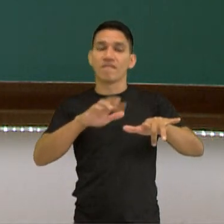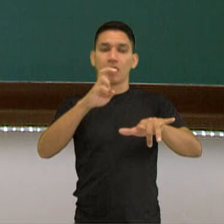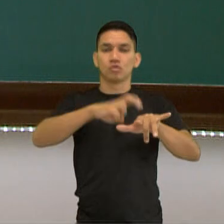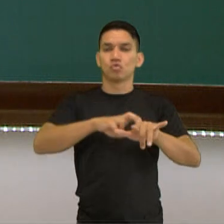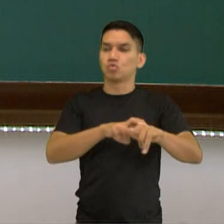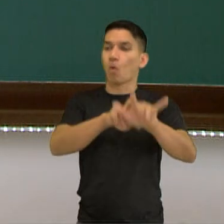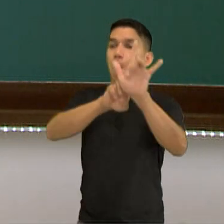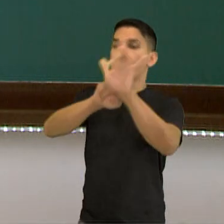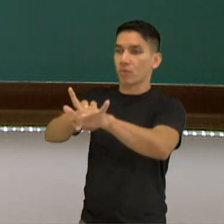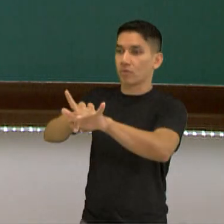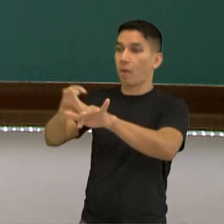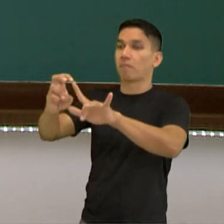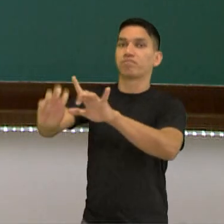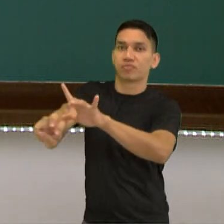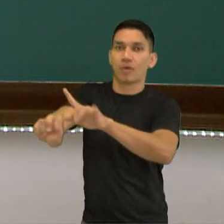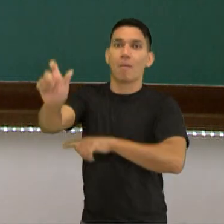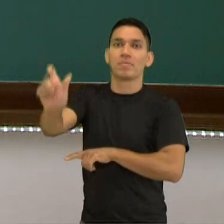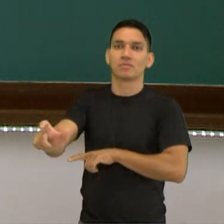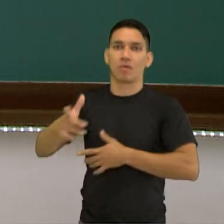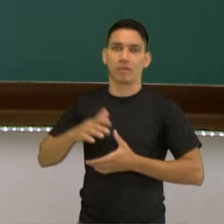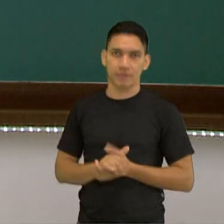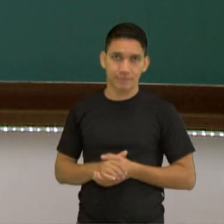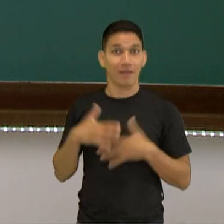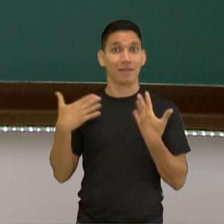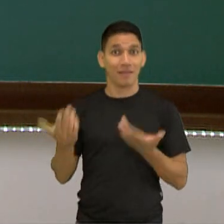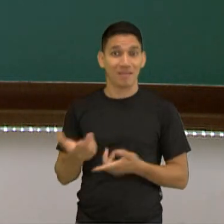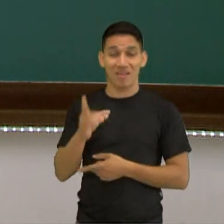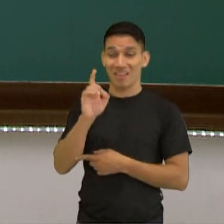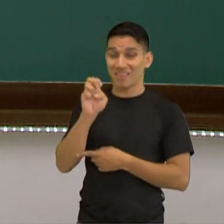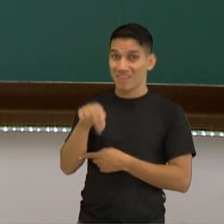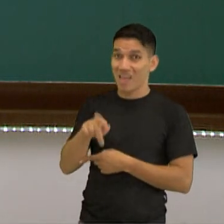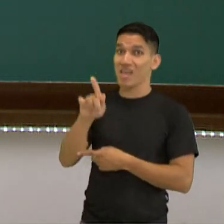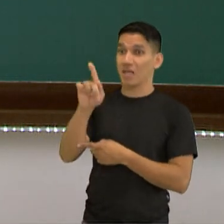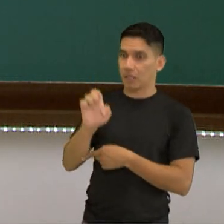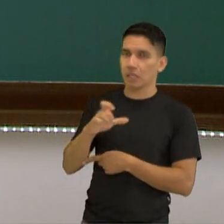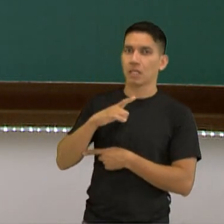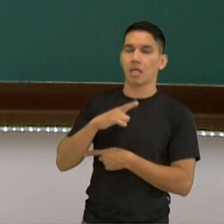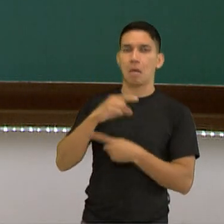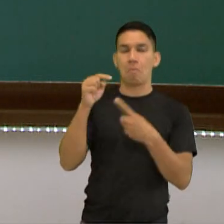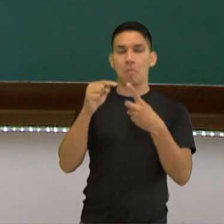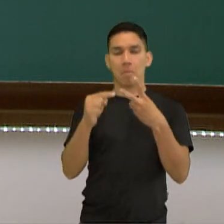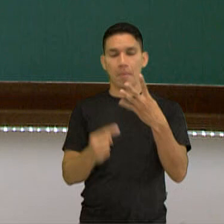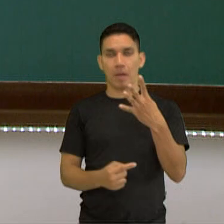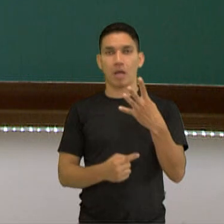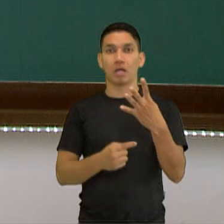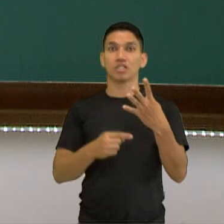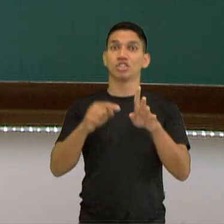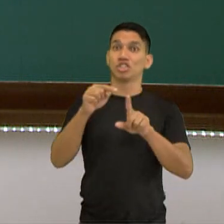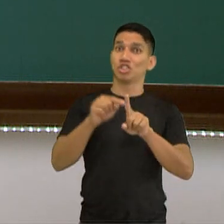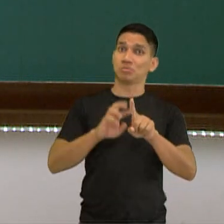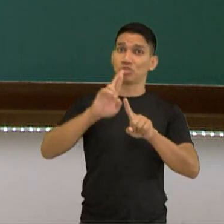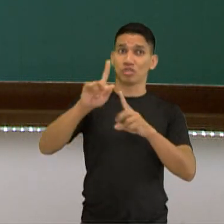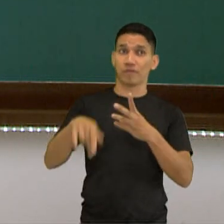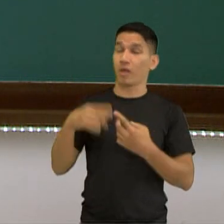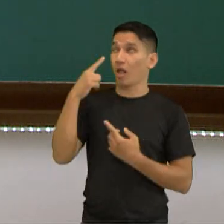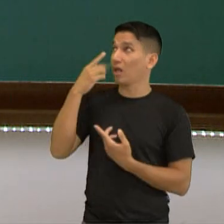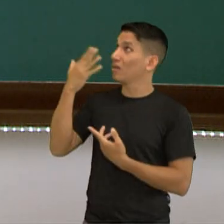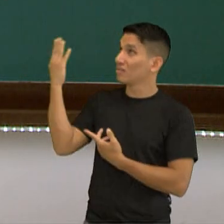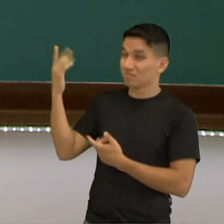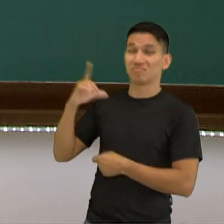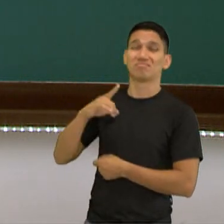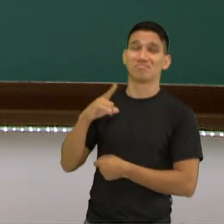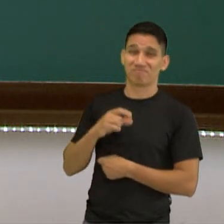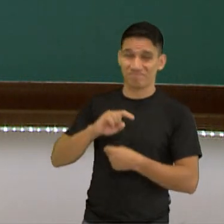transmitir para as pessoas. Então a dengue, existem 4 tipos de dengue, DEM 1, DEM 2, DEM 3 e